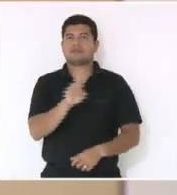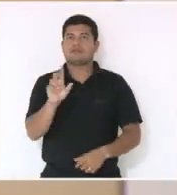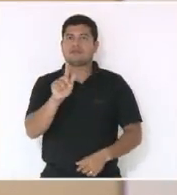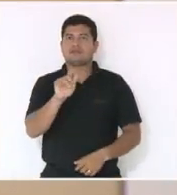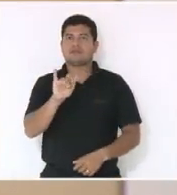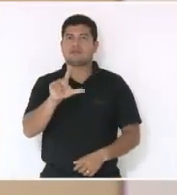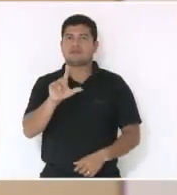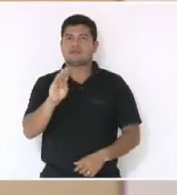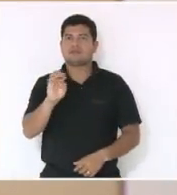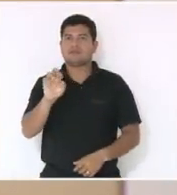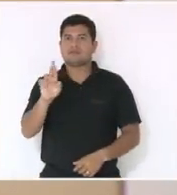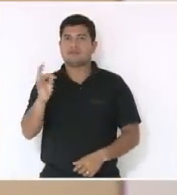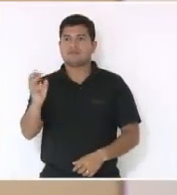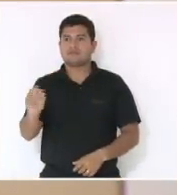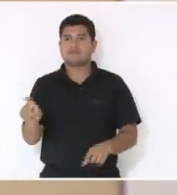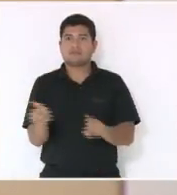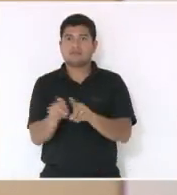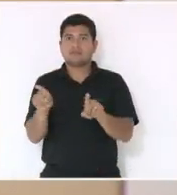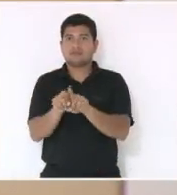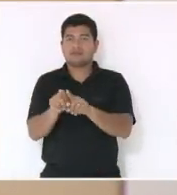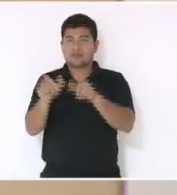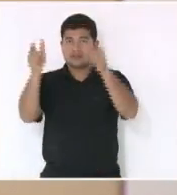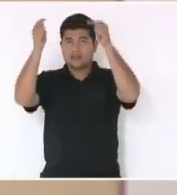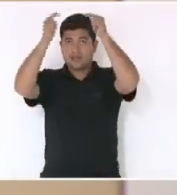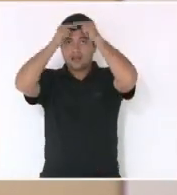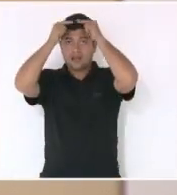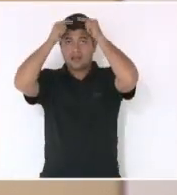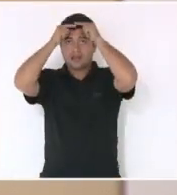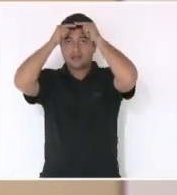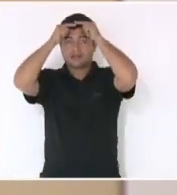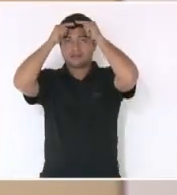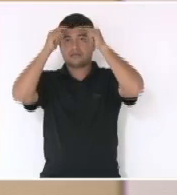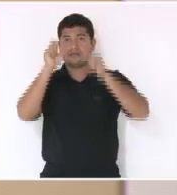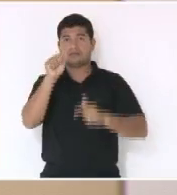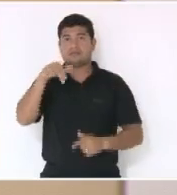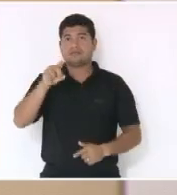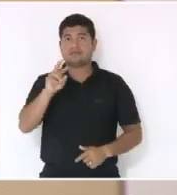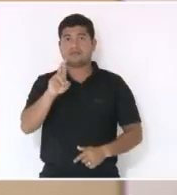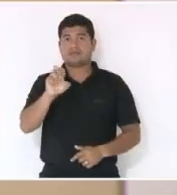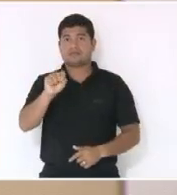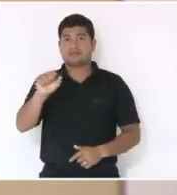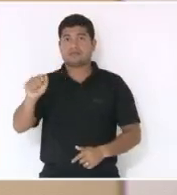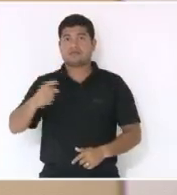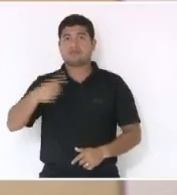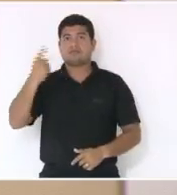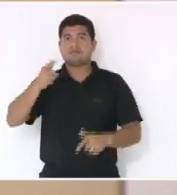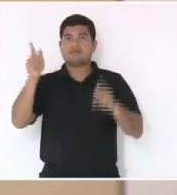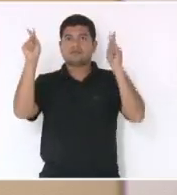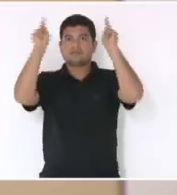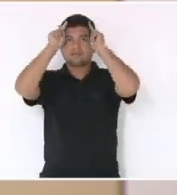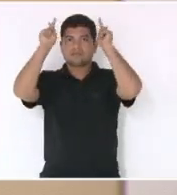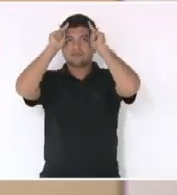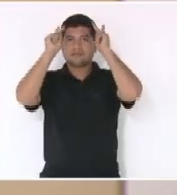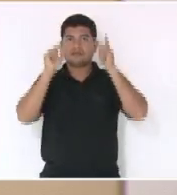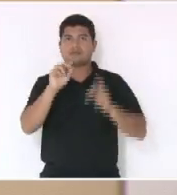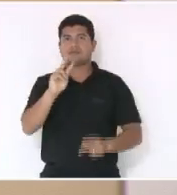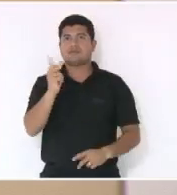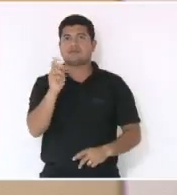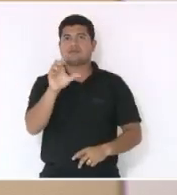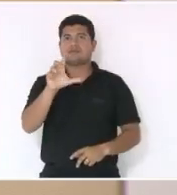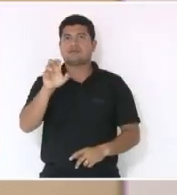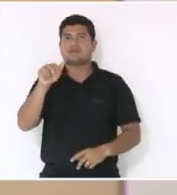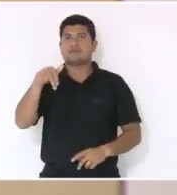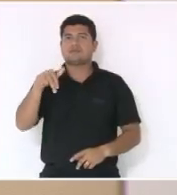bem como a rainha Andressa Quinoski Bordigon, a primeira princesa Ellen Valtric Ribeiro e a